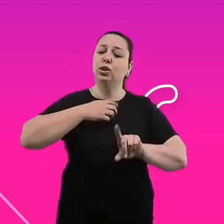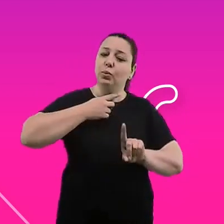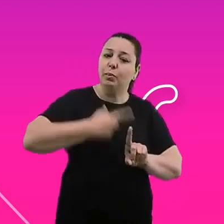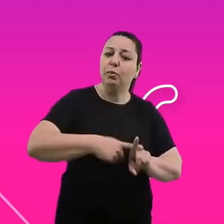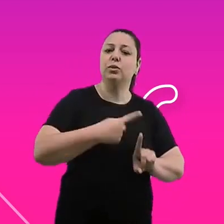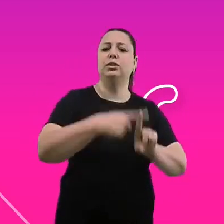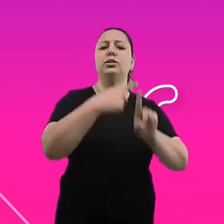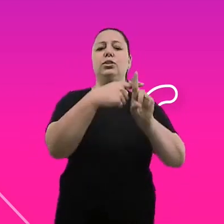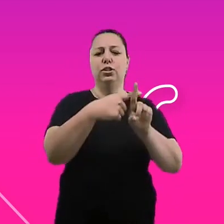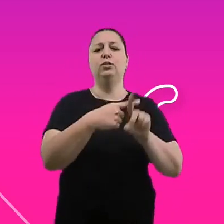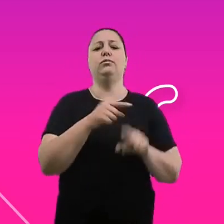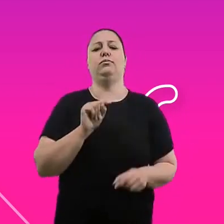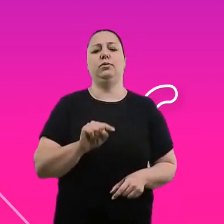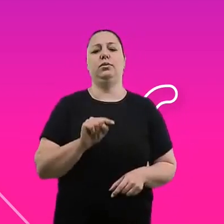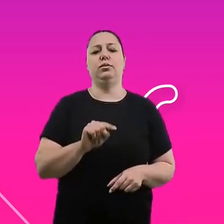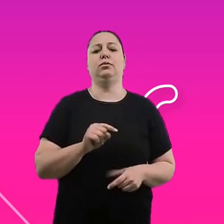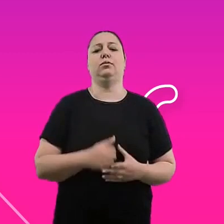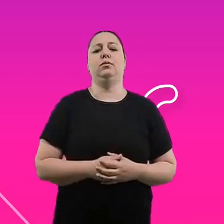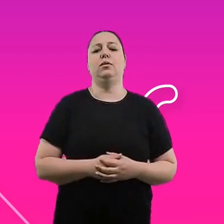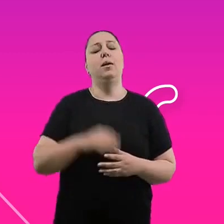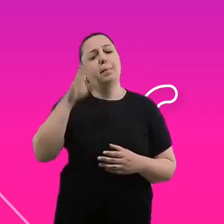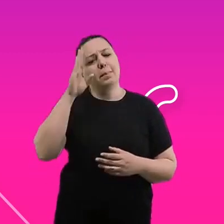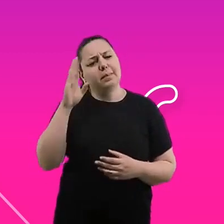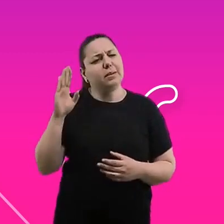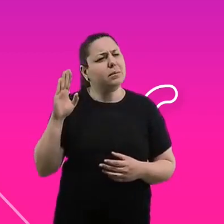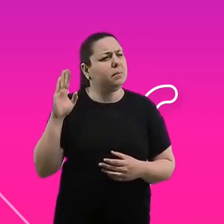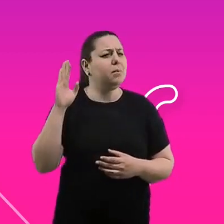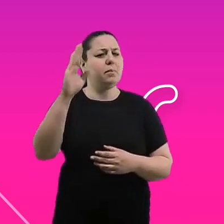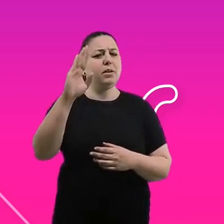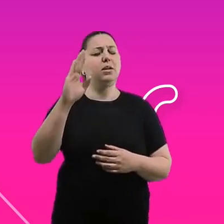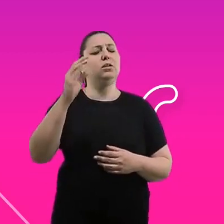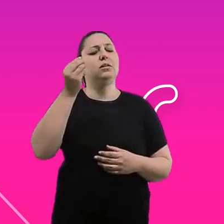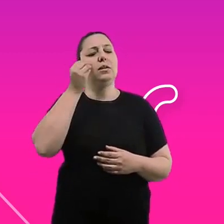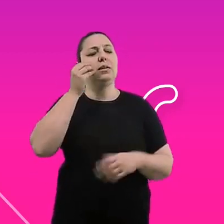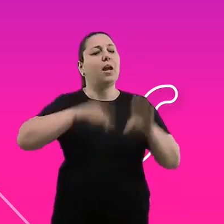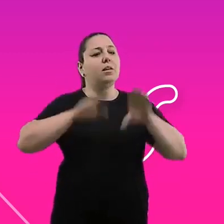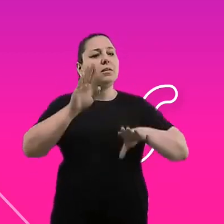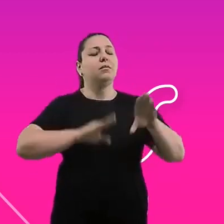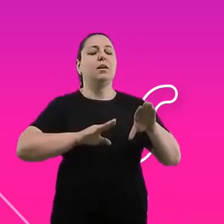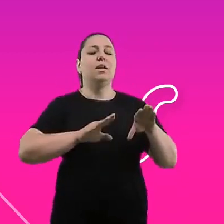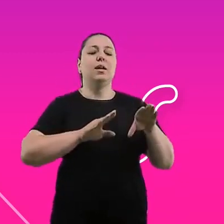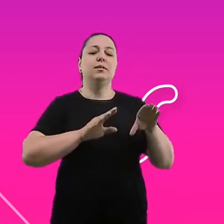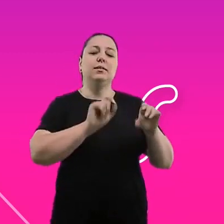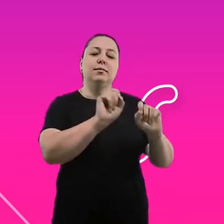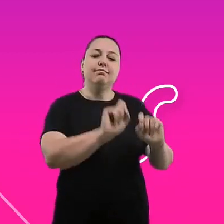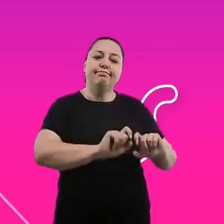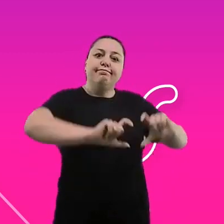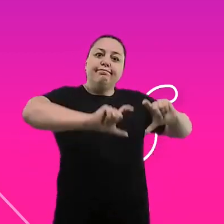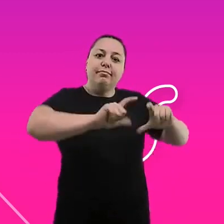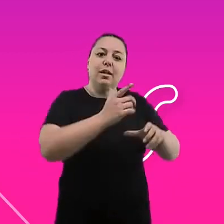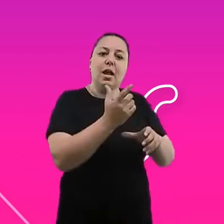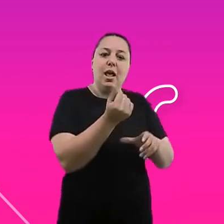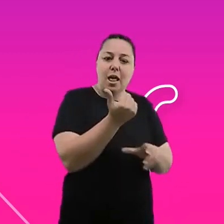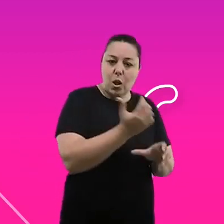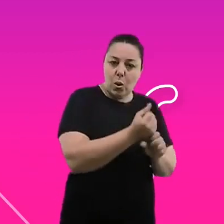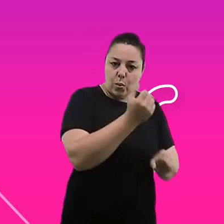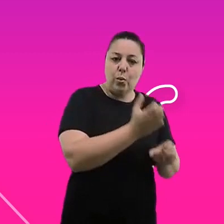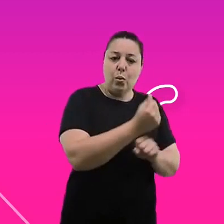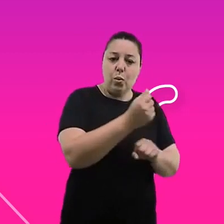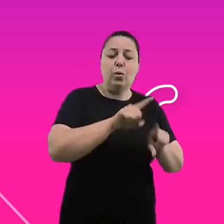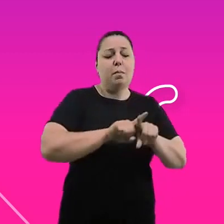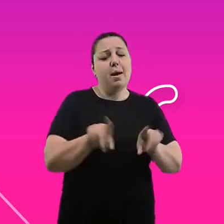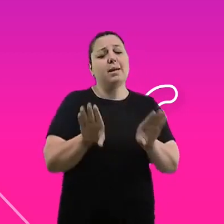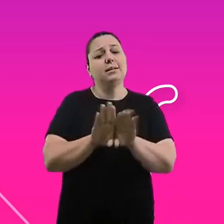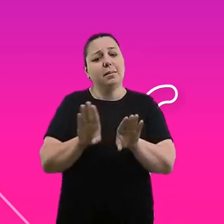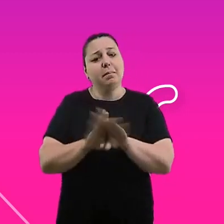somente para a gente usar dados para aumentar a lucratividade, mas para melhorar a experiência das pessoas de maneira geral, né? Então,